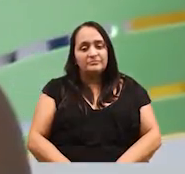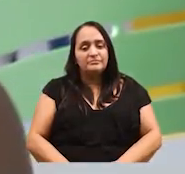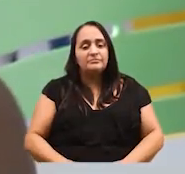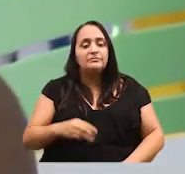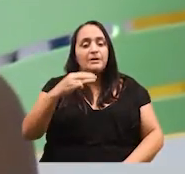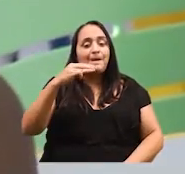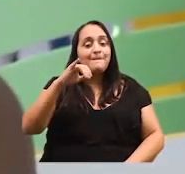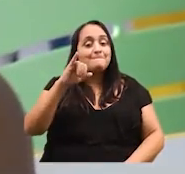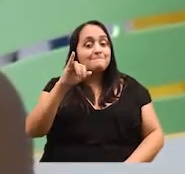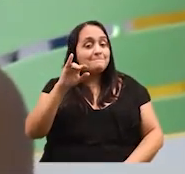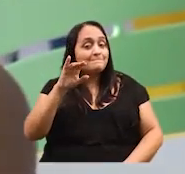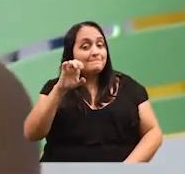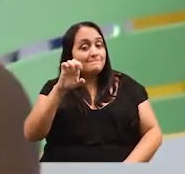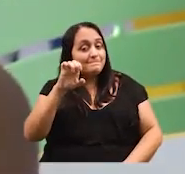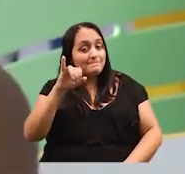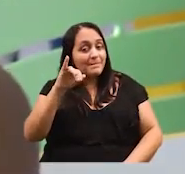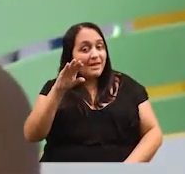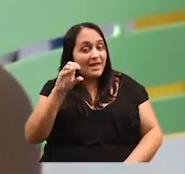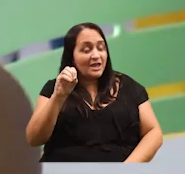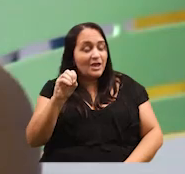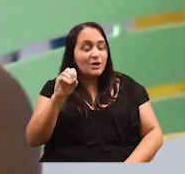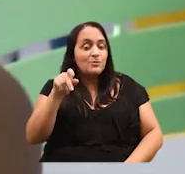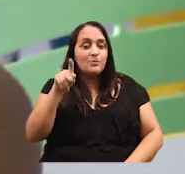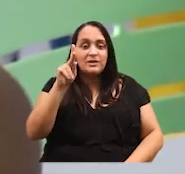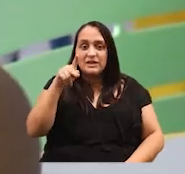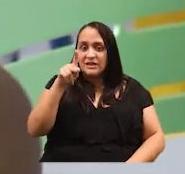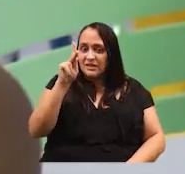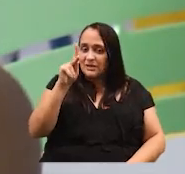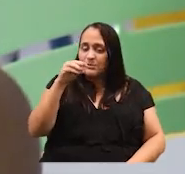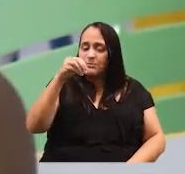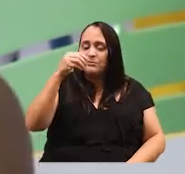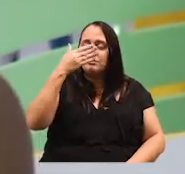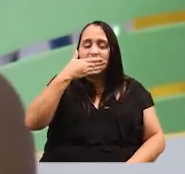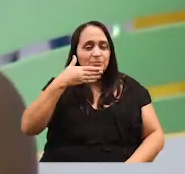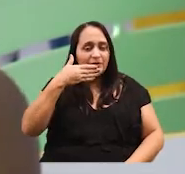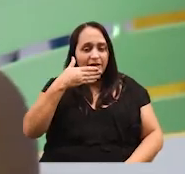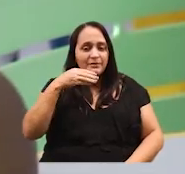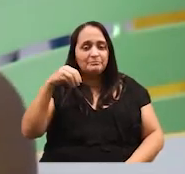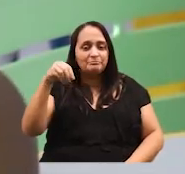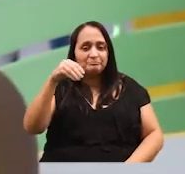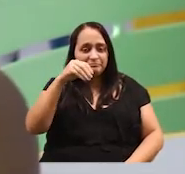de açúcar, um coco ralado seco,